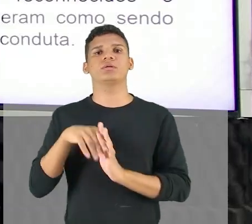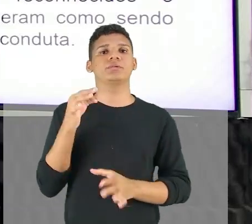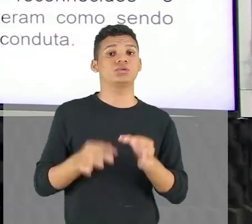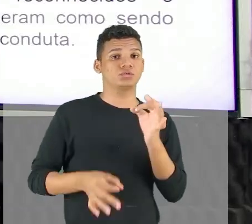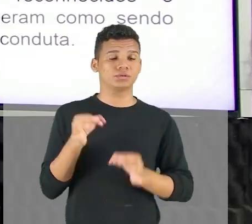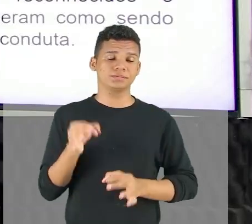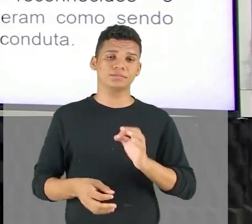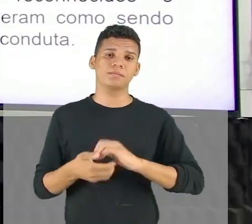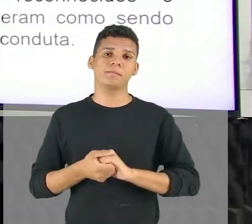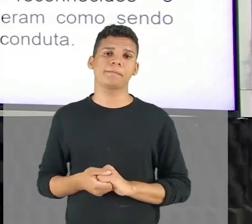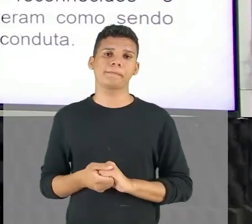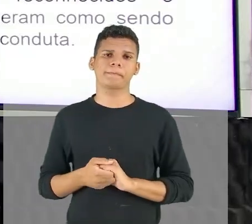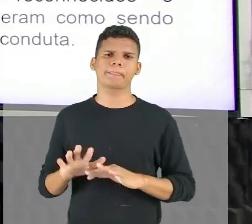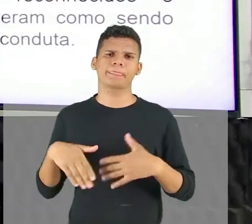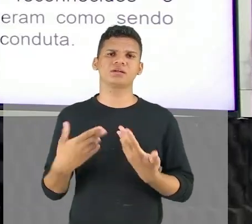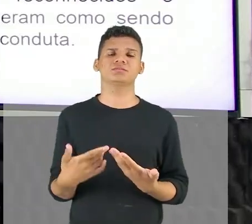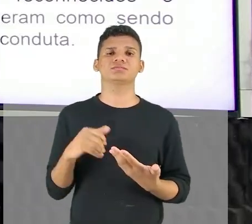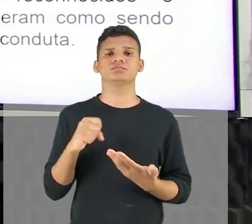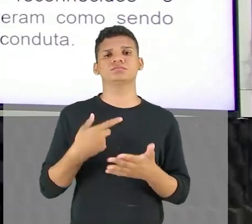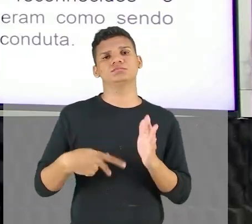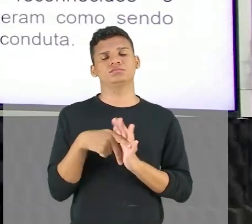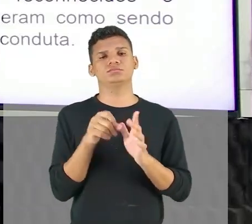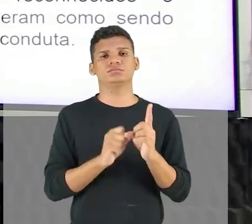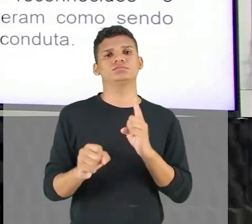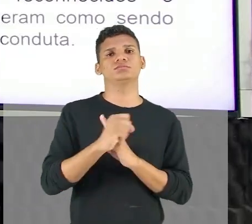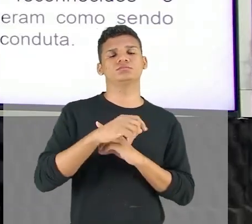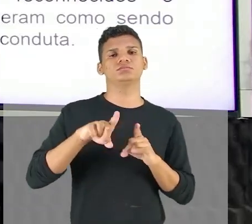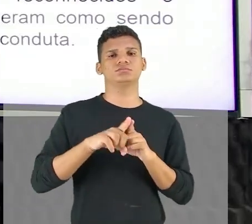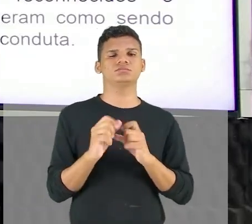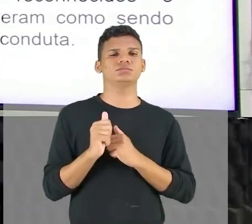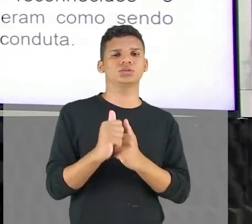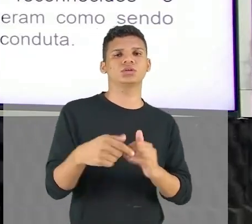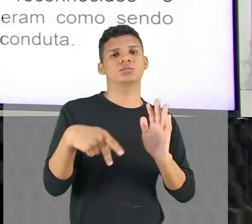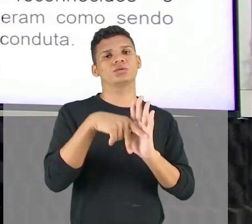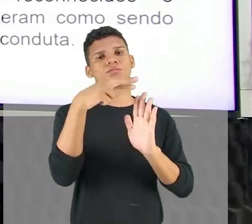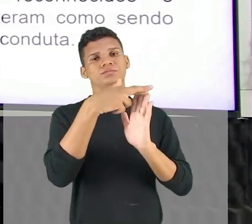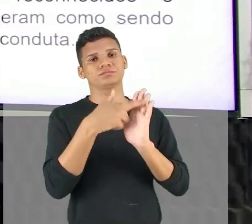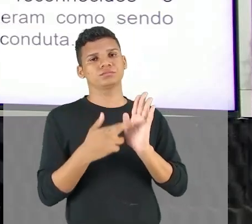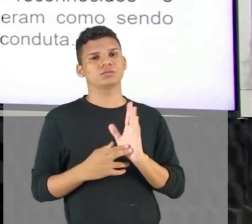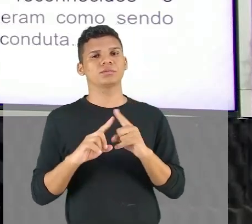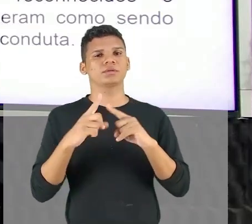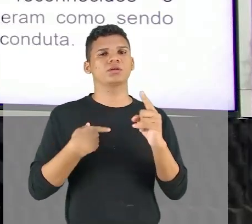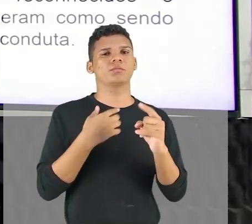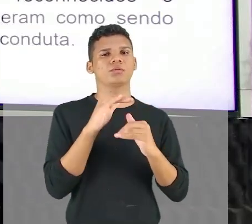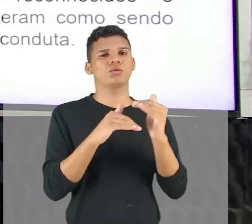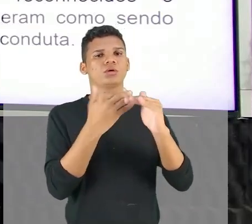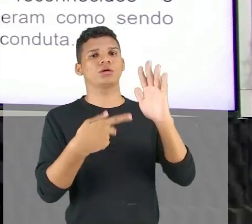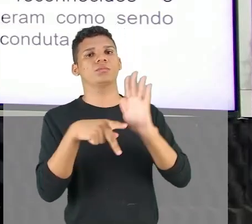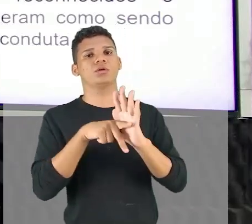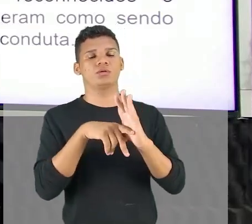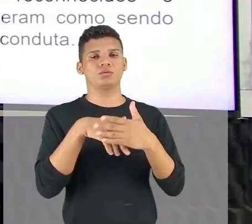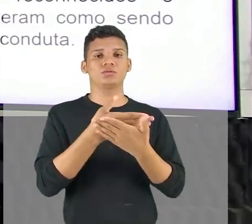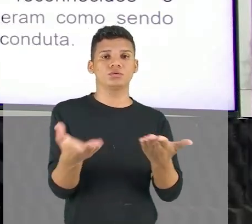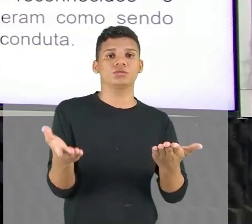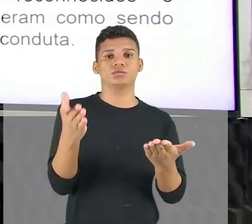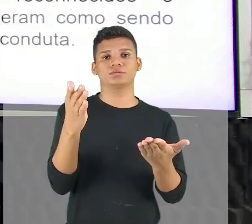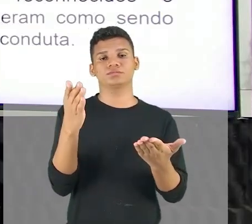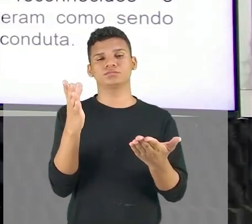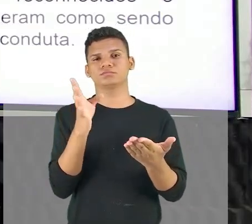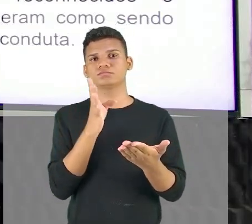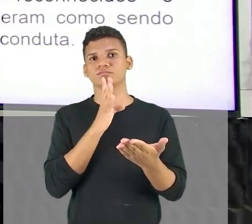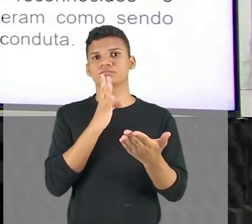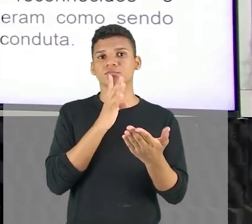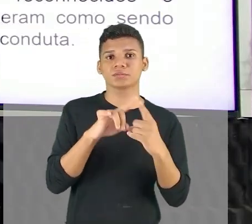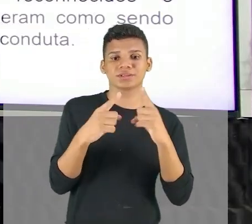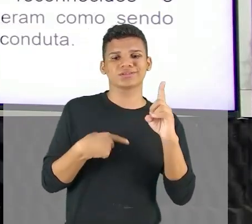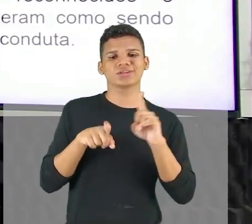equidade. A cooperação social guia-se por regras e procedimentos publicamente reconhecidos e aceitos